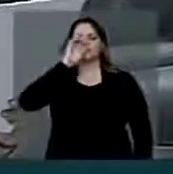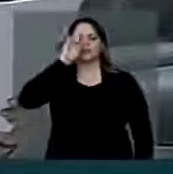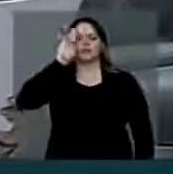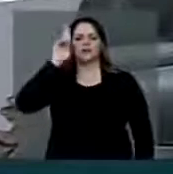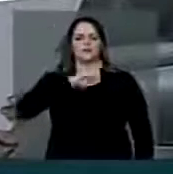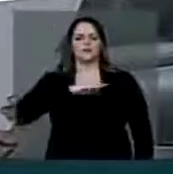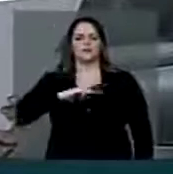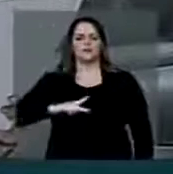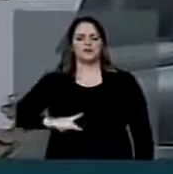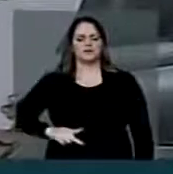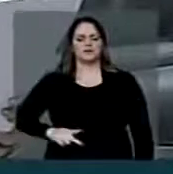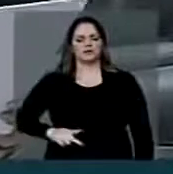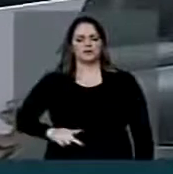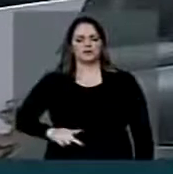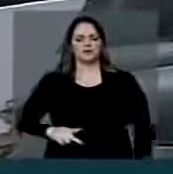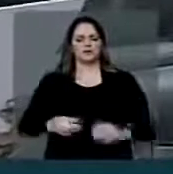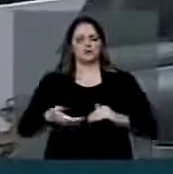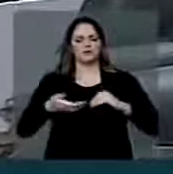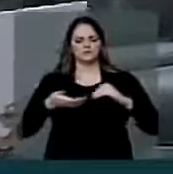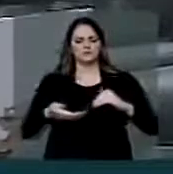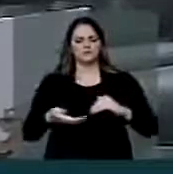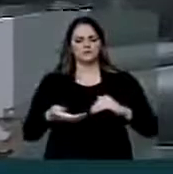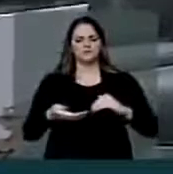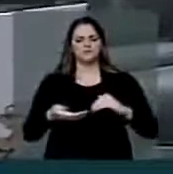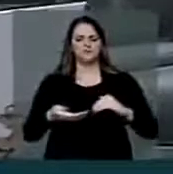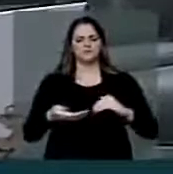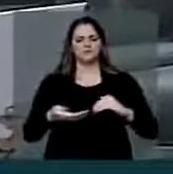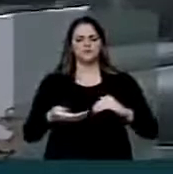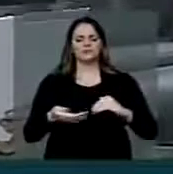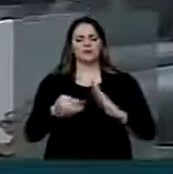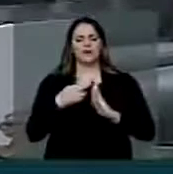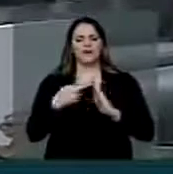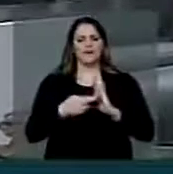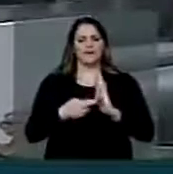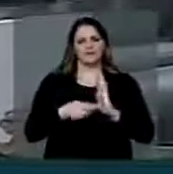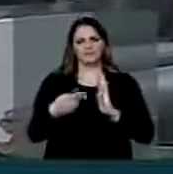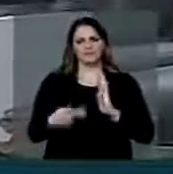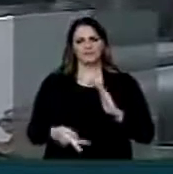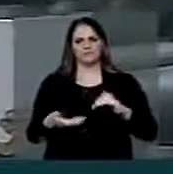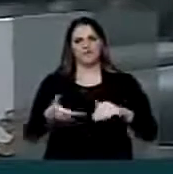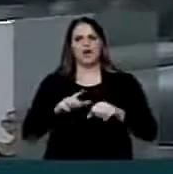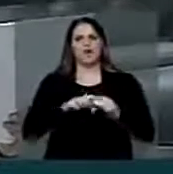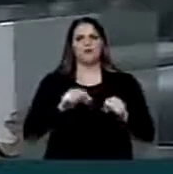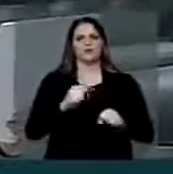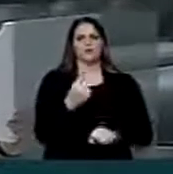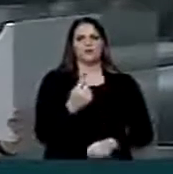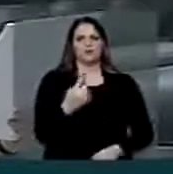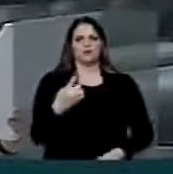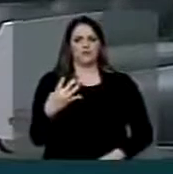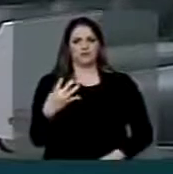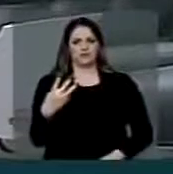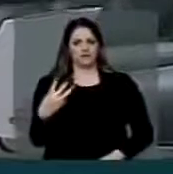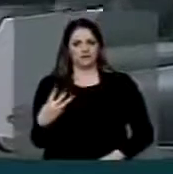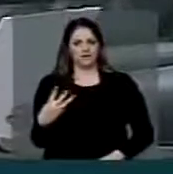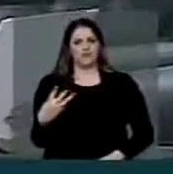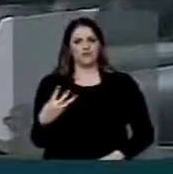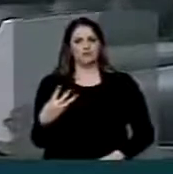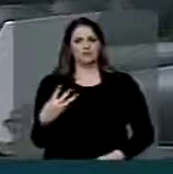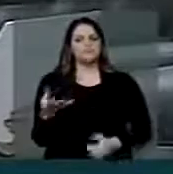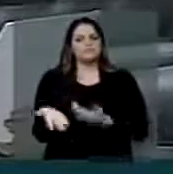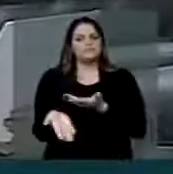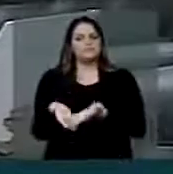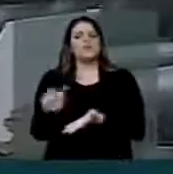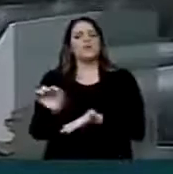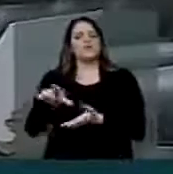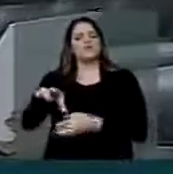o presidente do Congresso Nacional, o Regimento Comum, em seu artigo 143, privilegia os